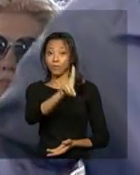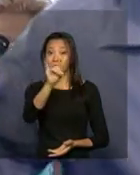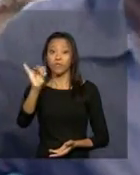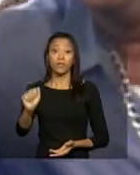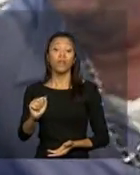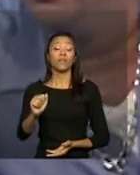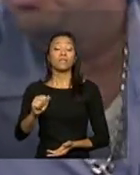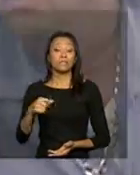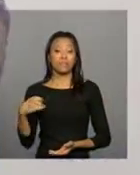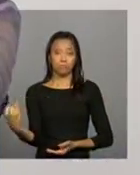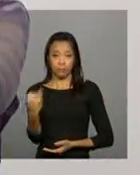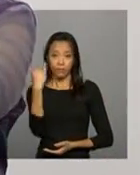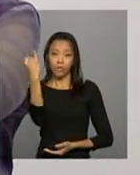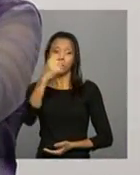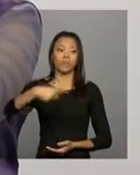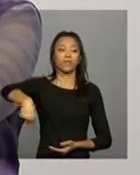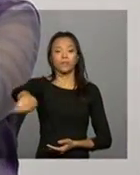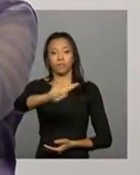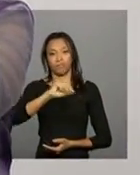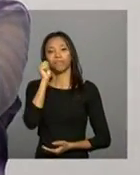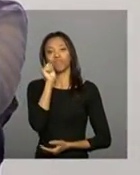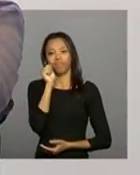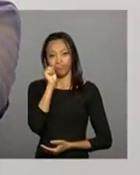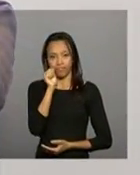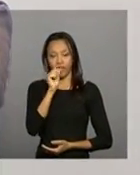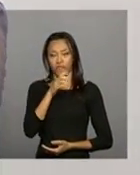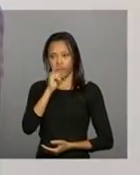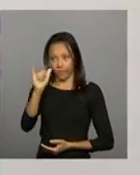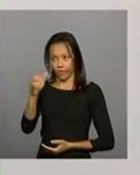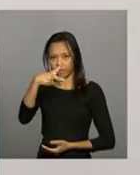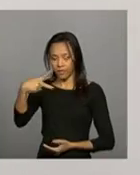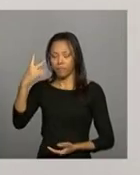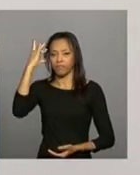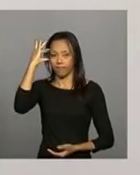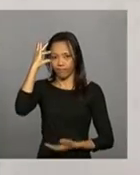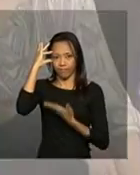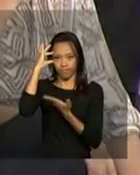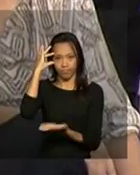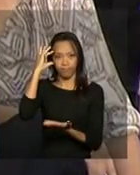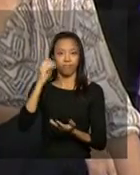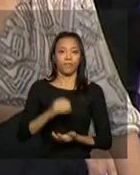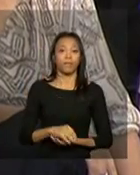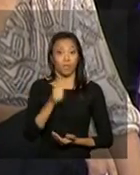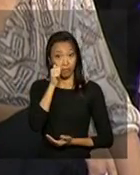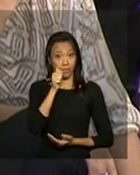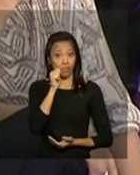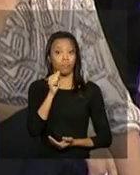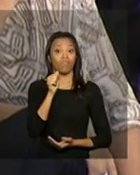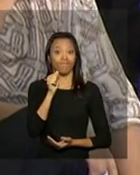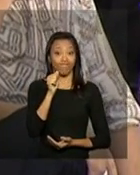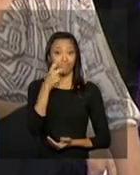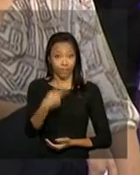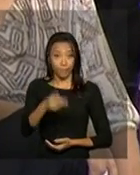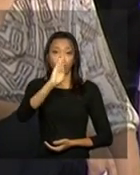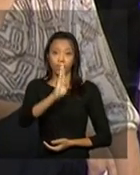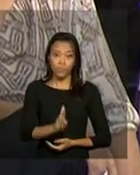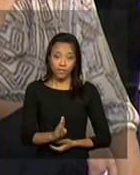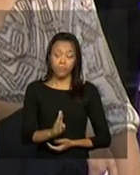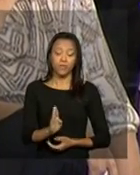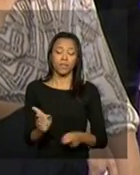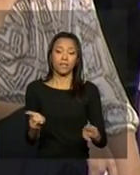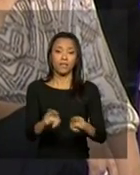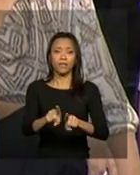extremamente importante para as mulheres, presidenta Dilma, para as mulheres brasileiras e,